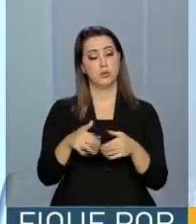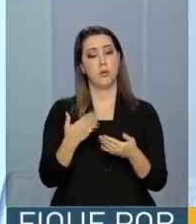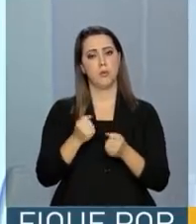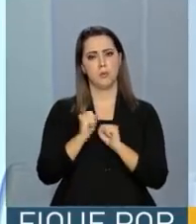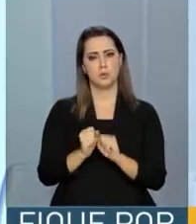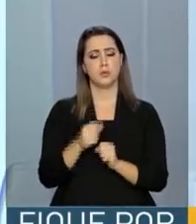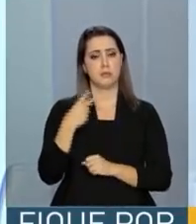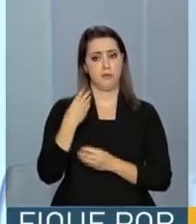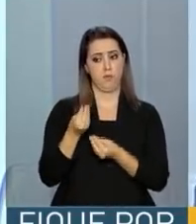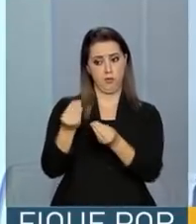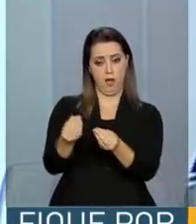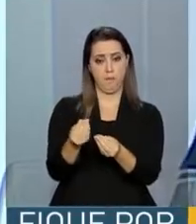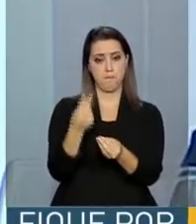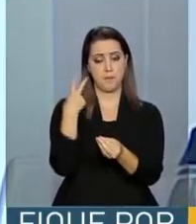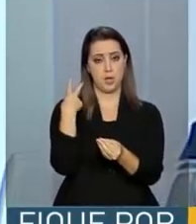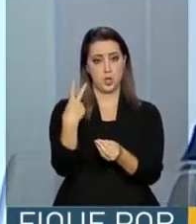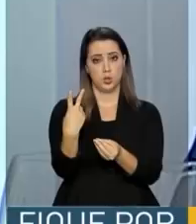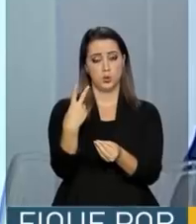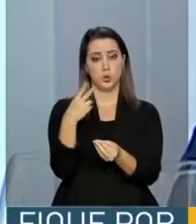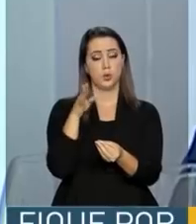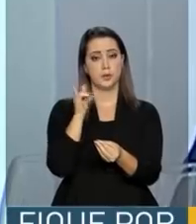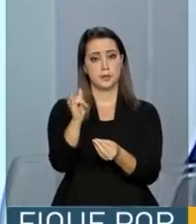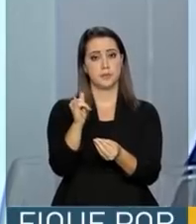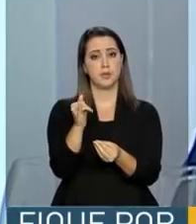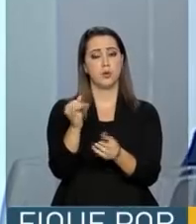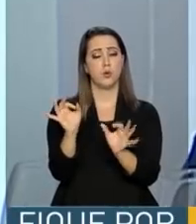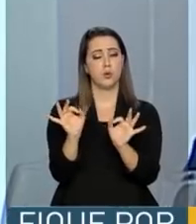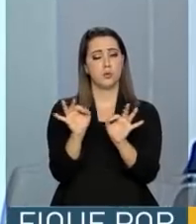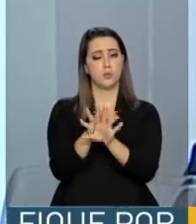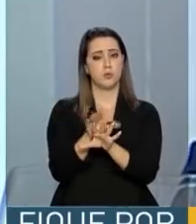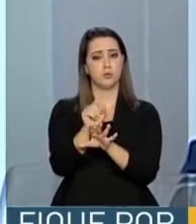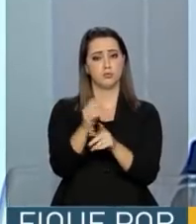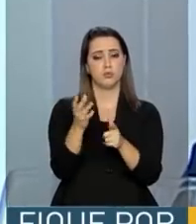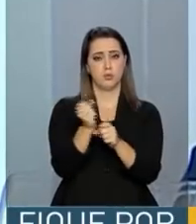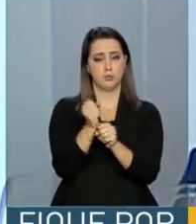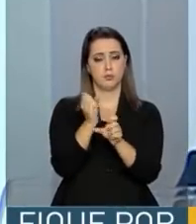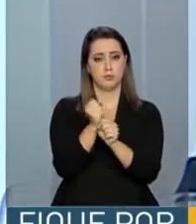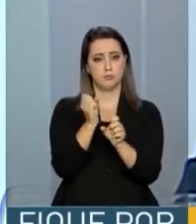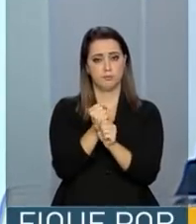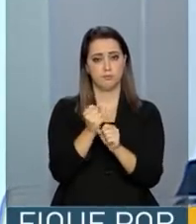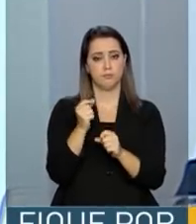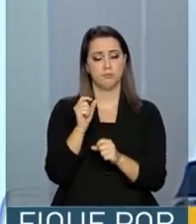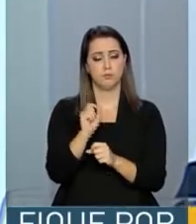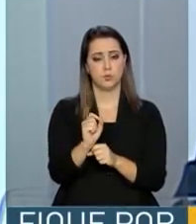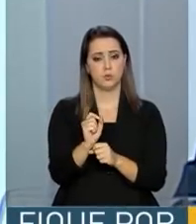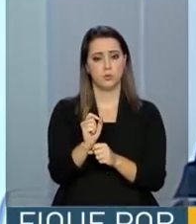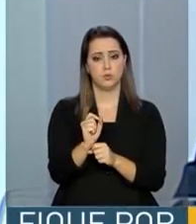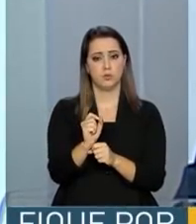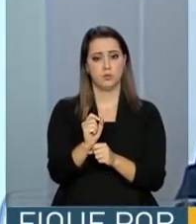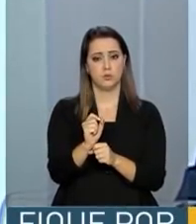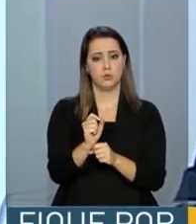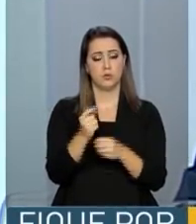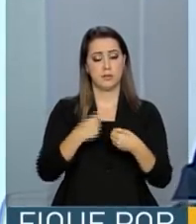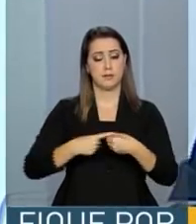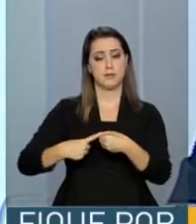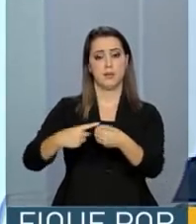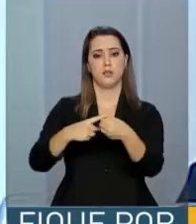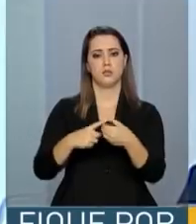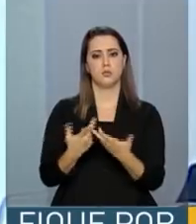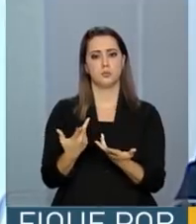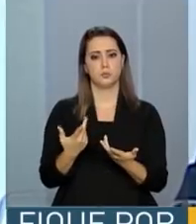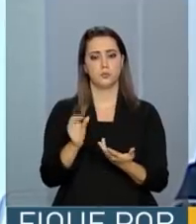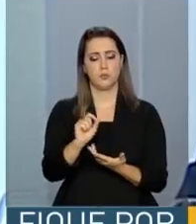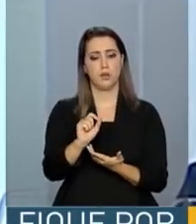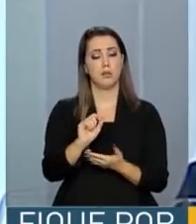vocês dois bilhões de reais pra vocês fecharem as contas do município os